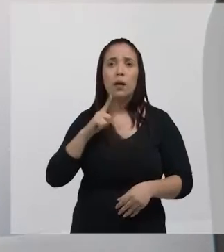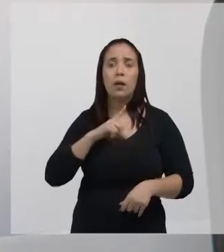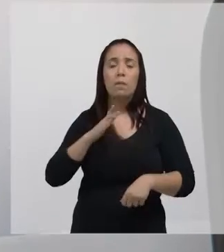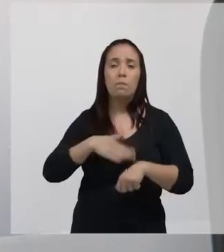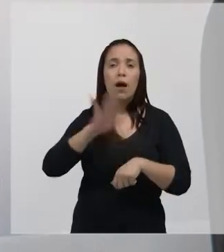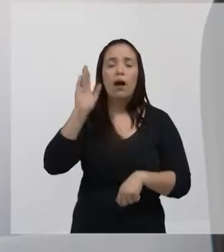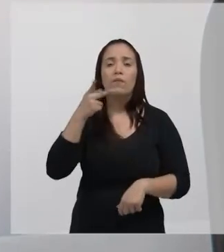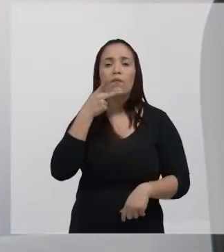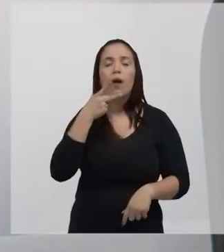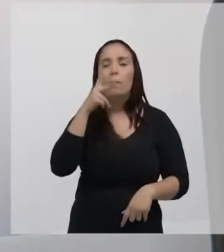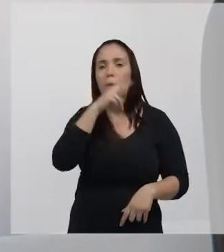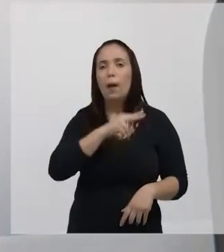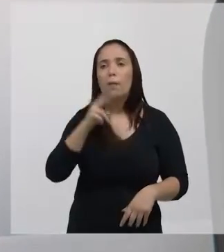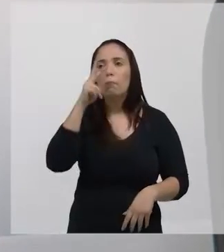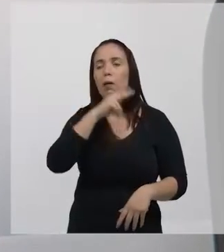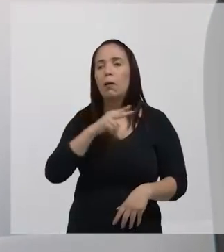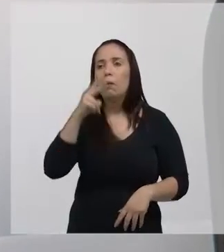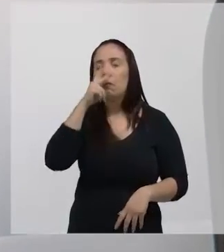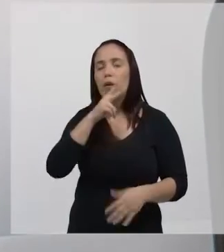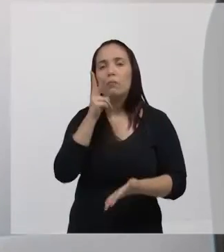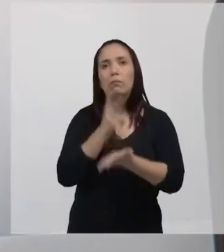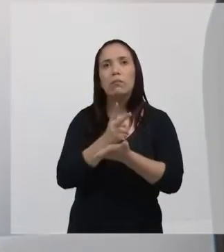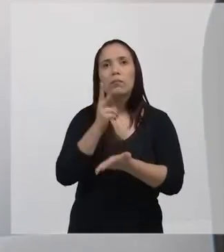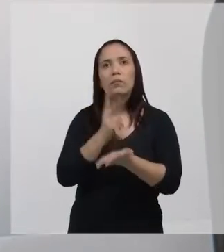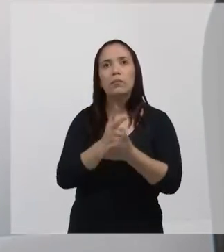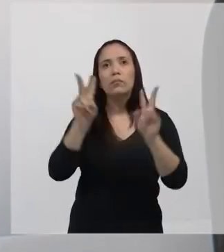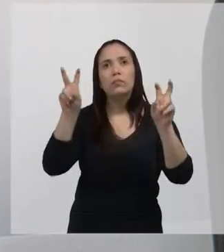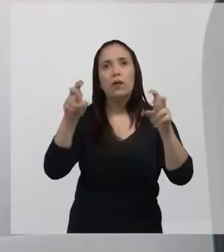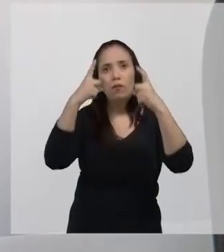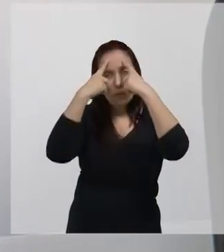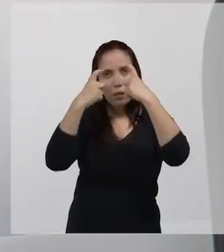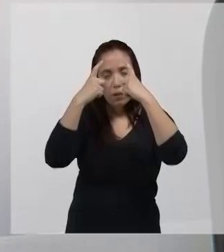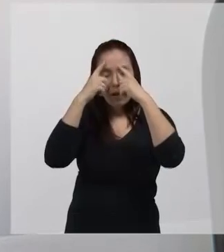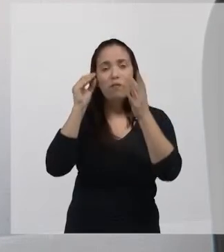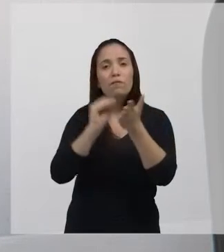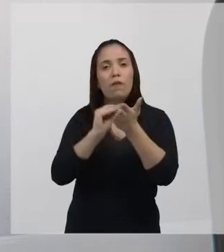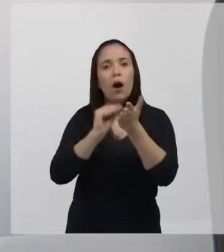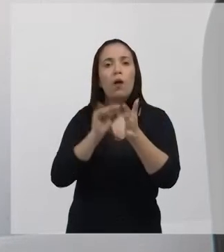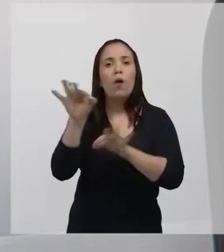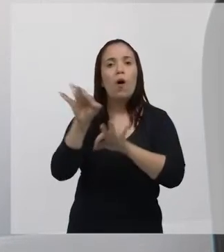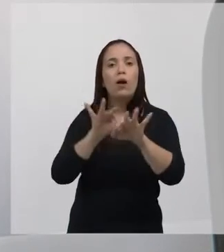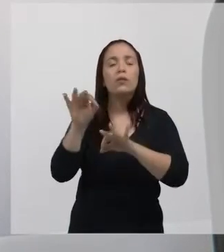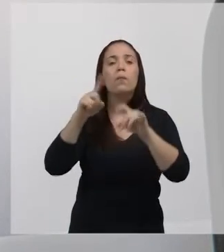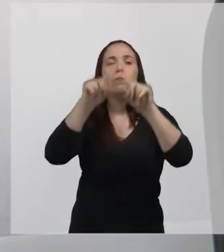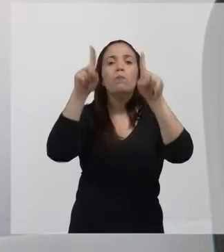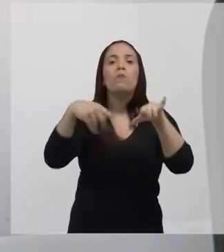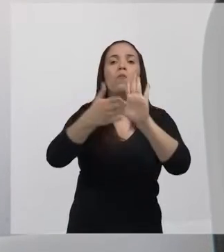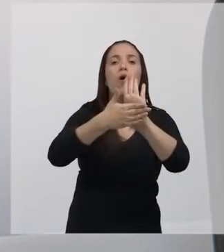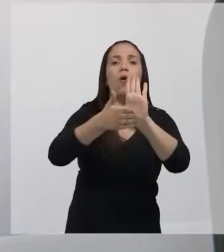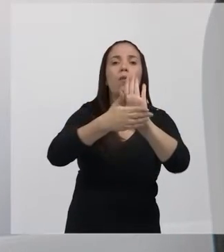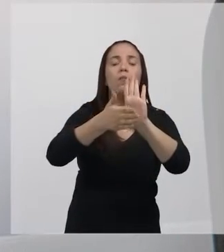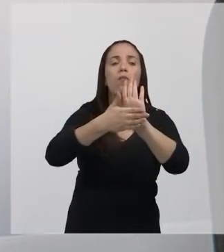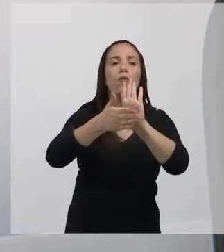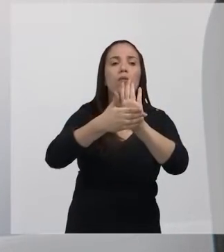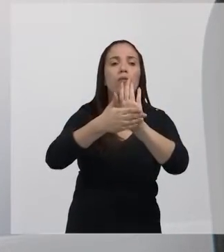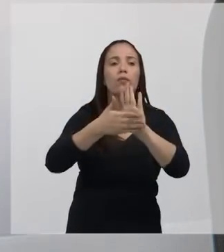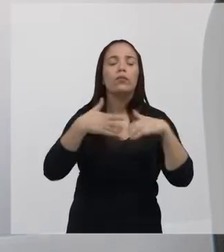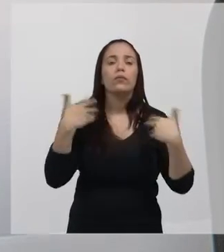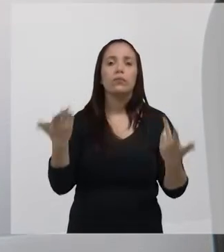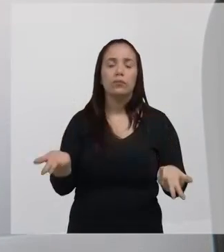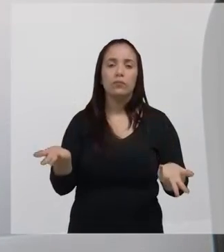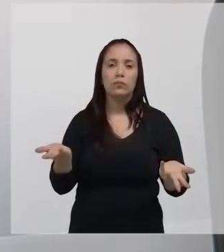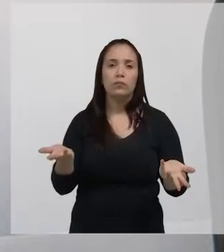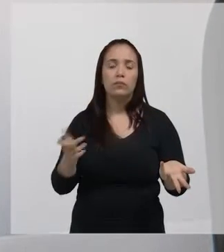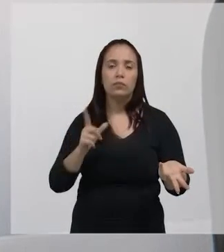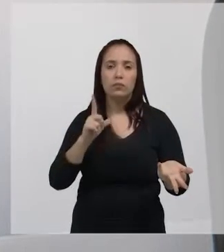num mantra do que num projeto político-administrativo para o Estado do Ceará nos próximos 4 anos... Estou no finalzinho, Luiz.